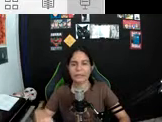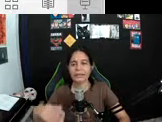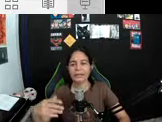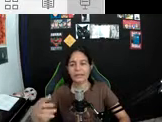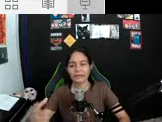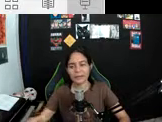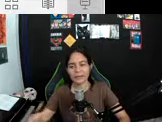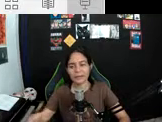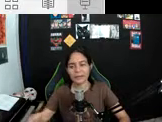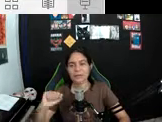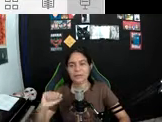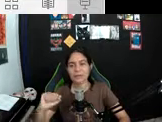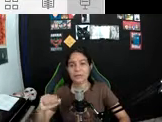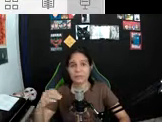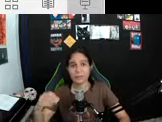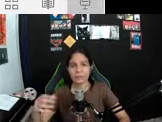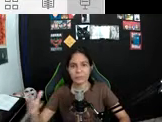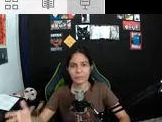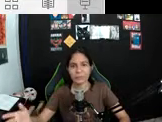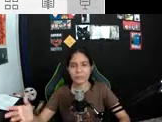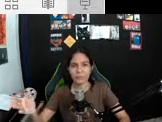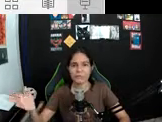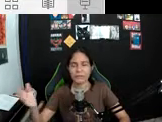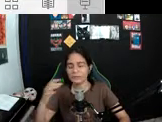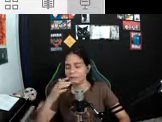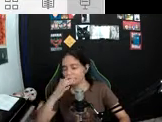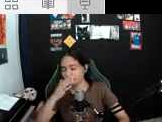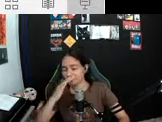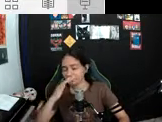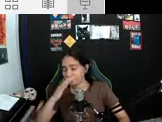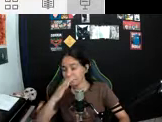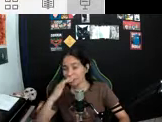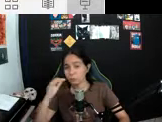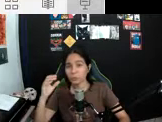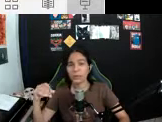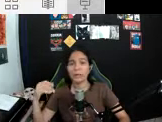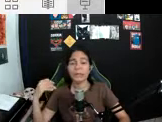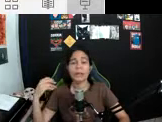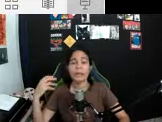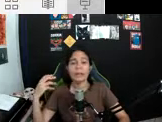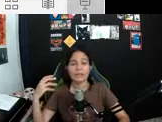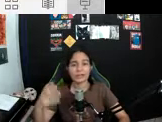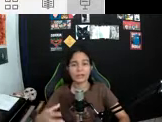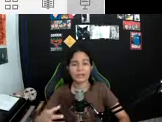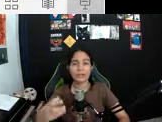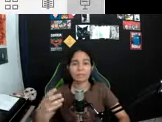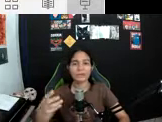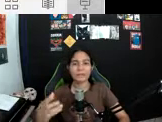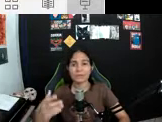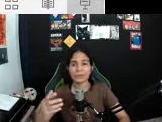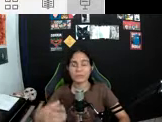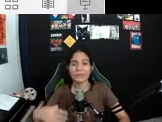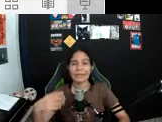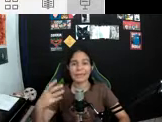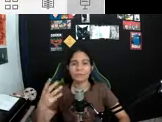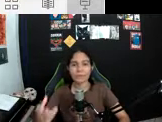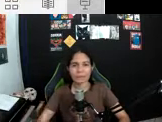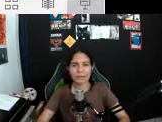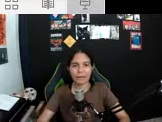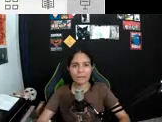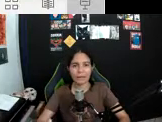a sociedade, né? Então os conselhos eles são extremamente importantes porque existem pessoas que vão